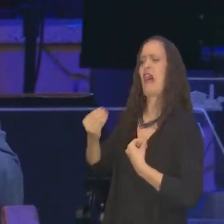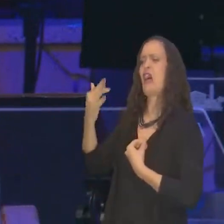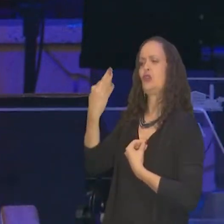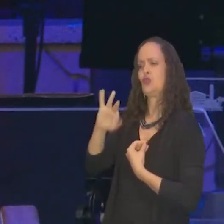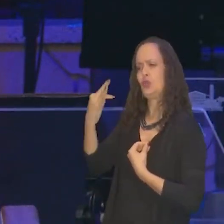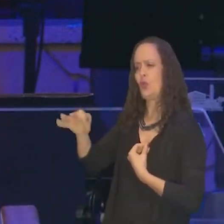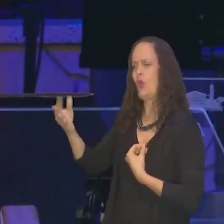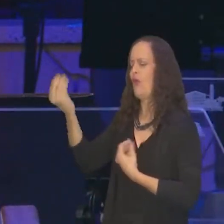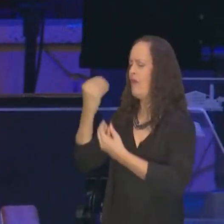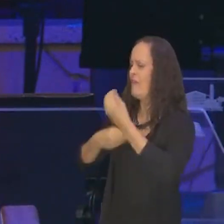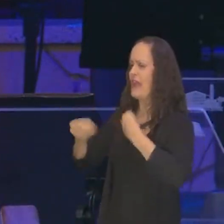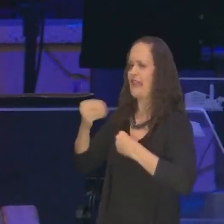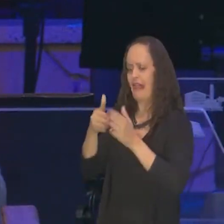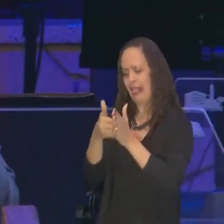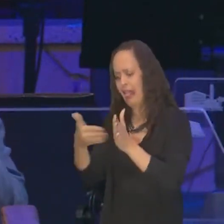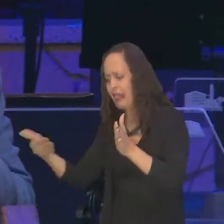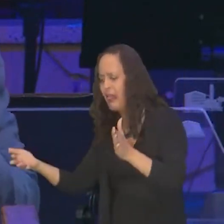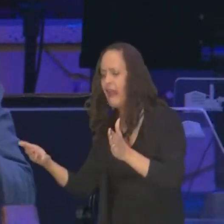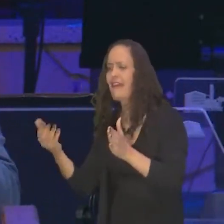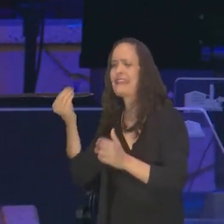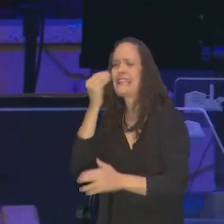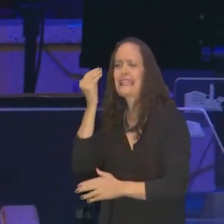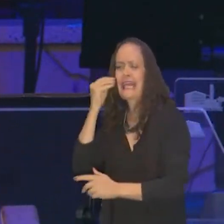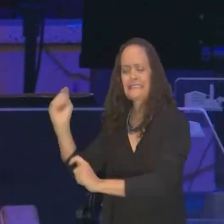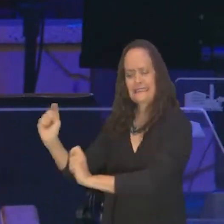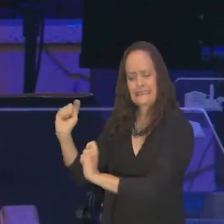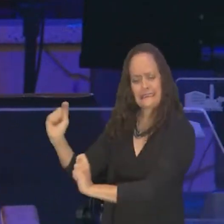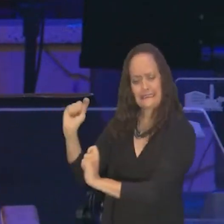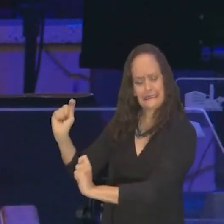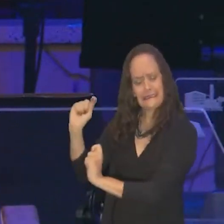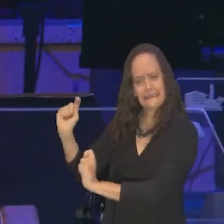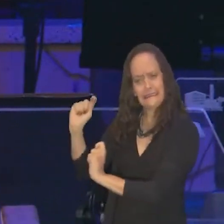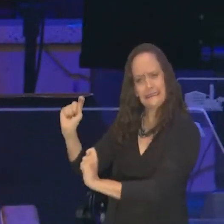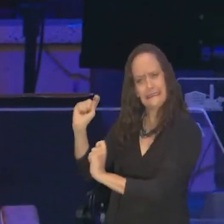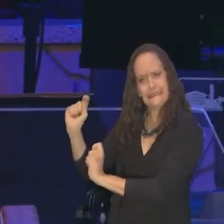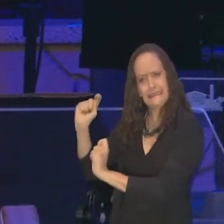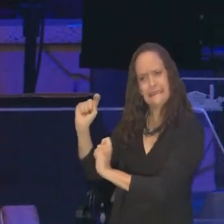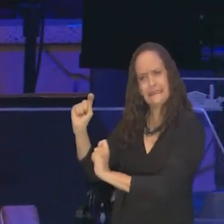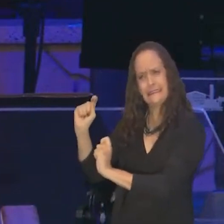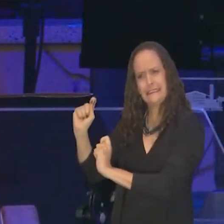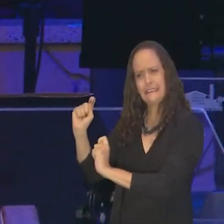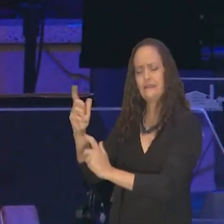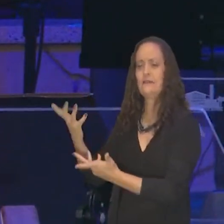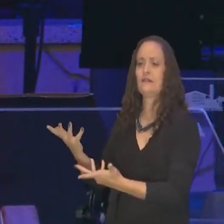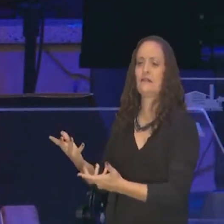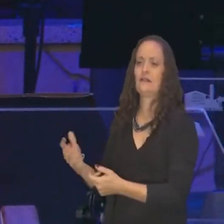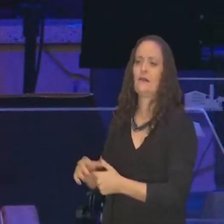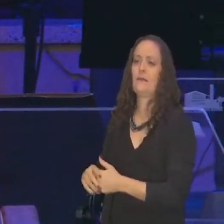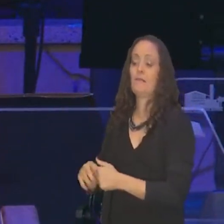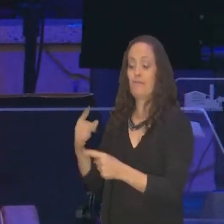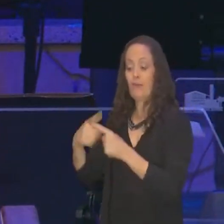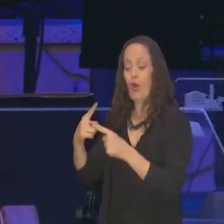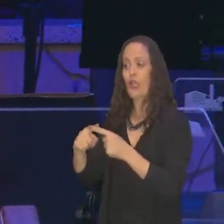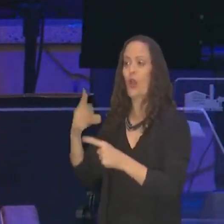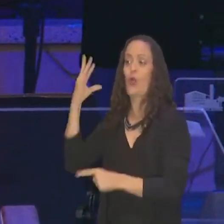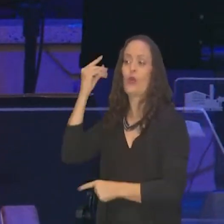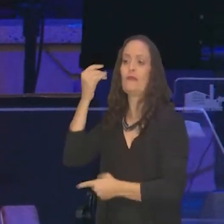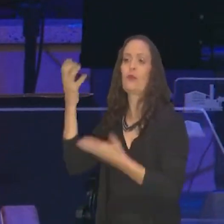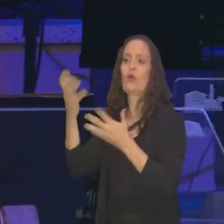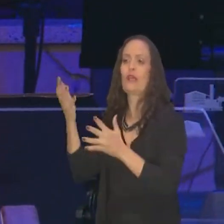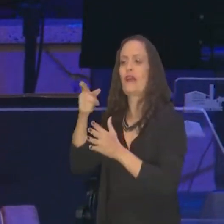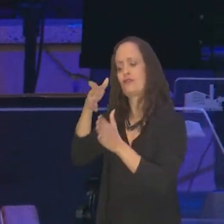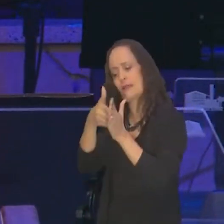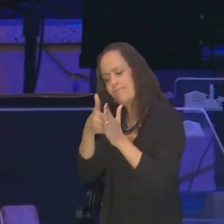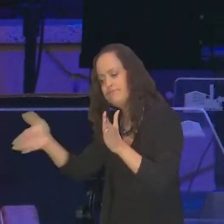do caminho, ele vai tentar de todas as maneiras, ele vai tentar agarrar o pé do indivíduo, para que a pessoa não consiga sair